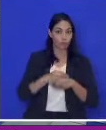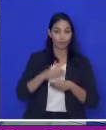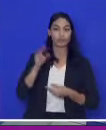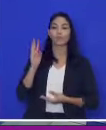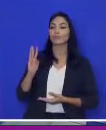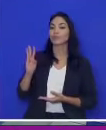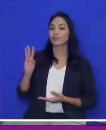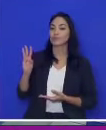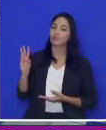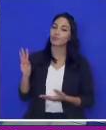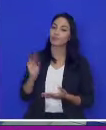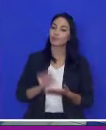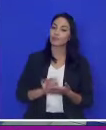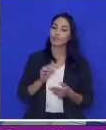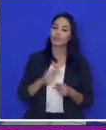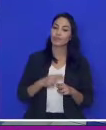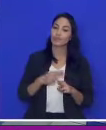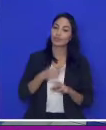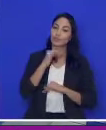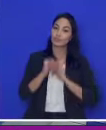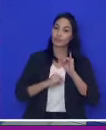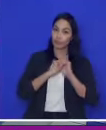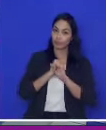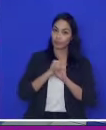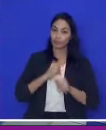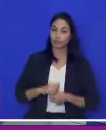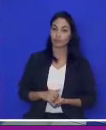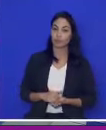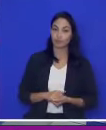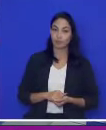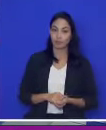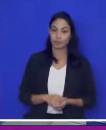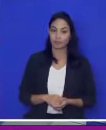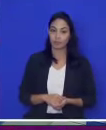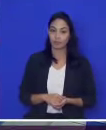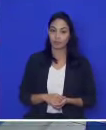página da Caixa na internet, loterias.caixa.gov.br.